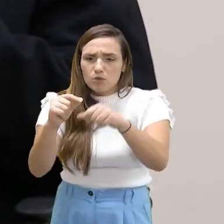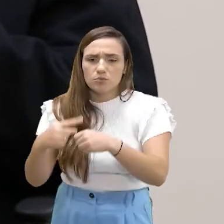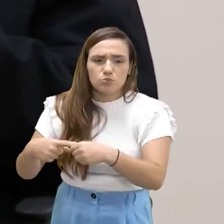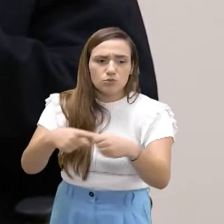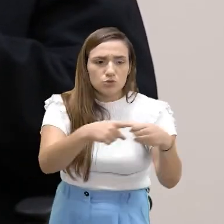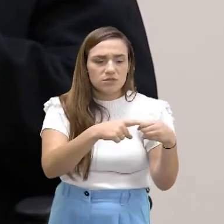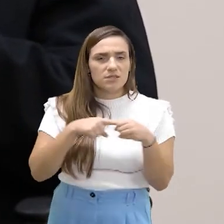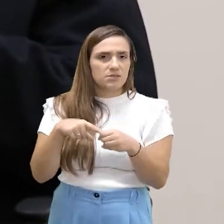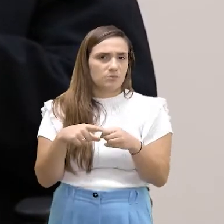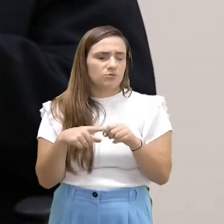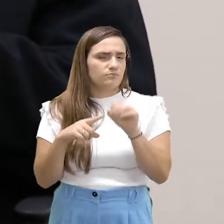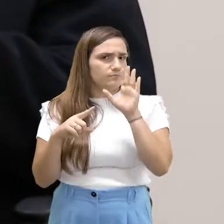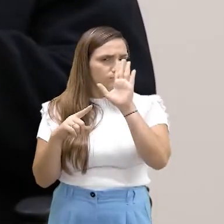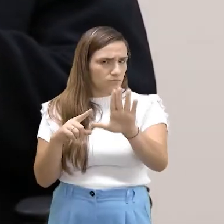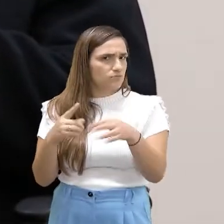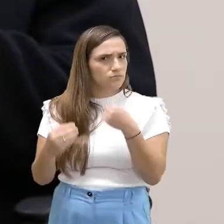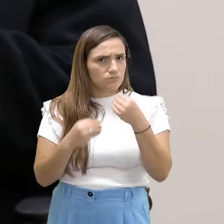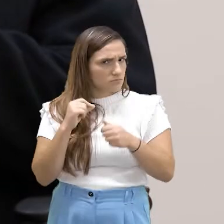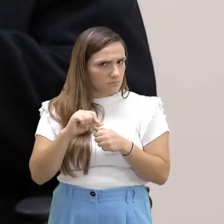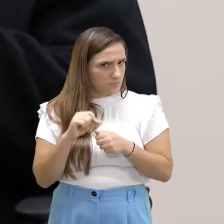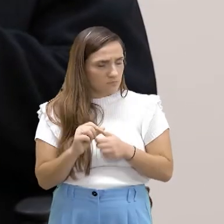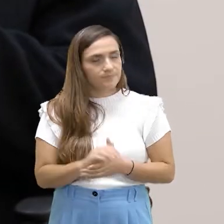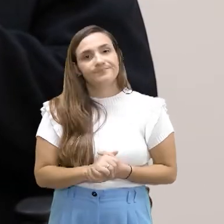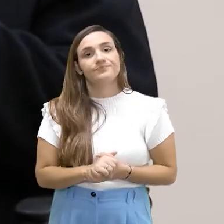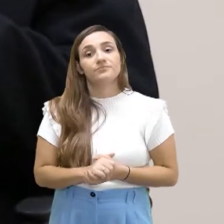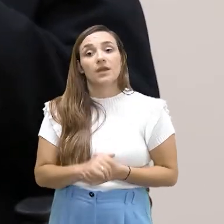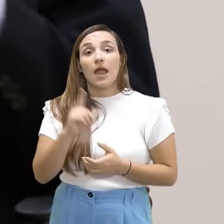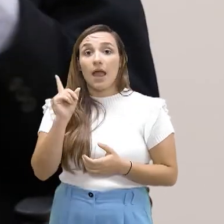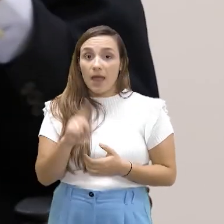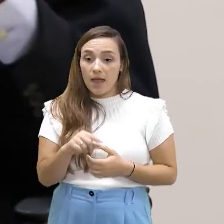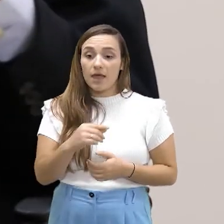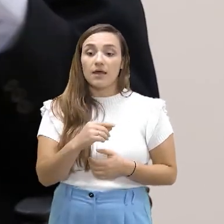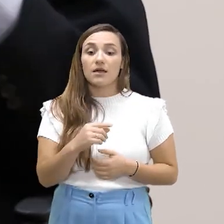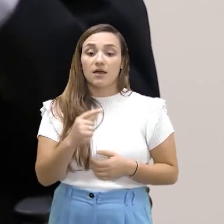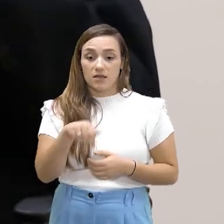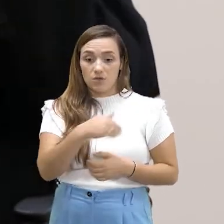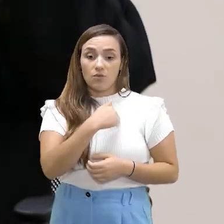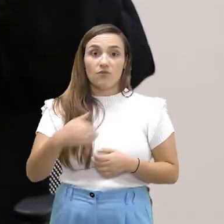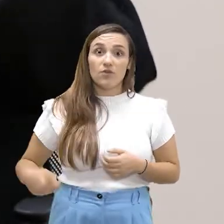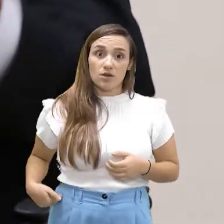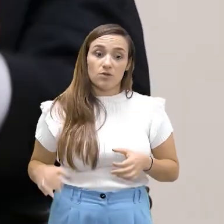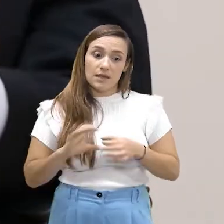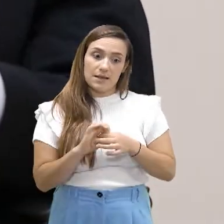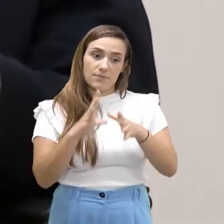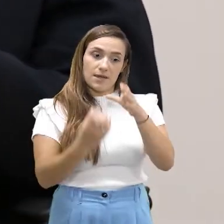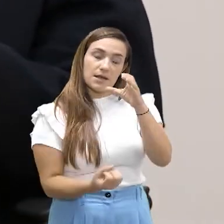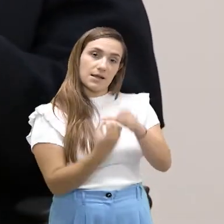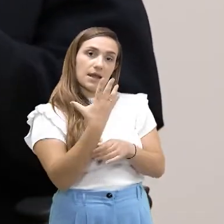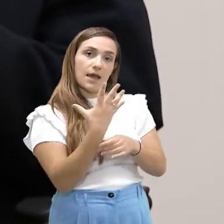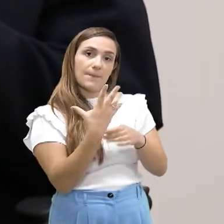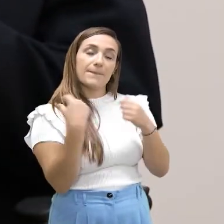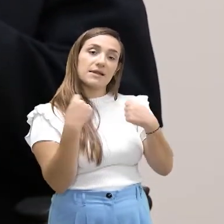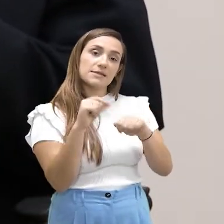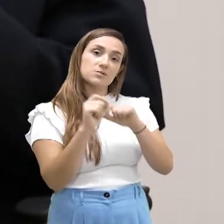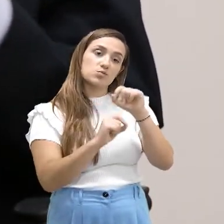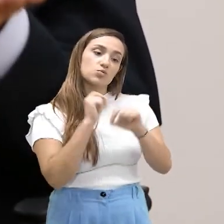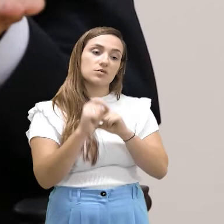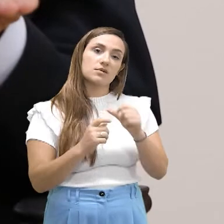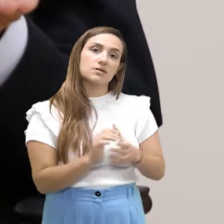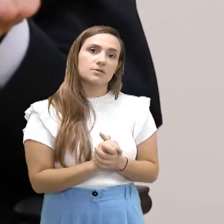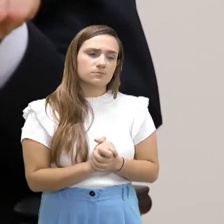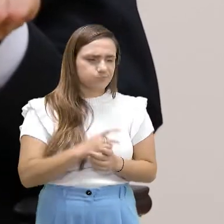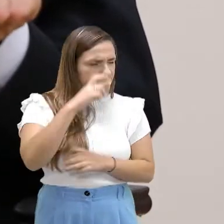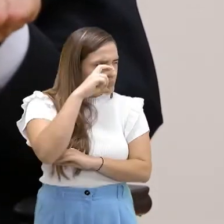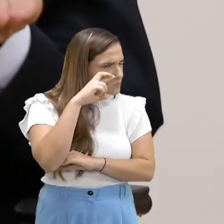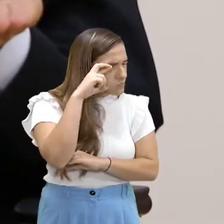Todos os municípios. E como esses cartórios são delegações do próprio Estado, eles